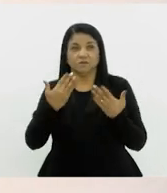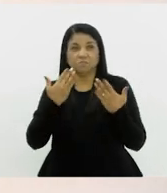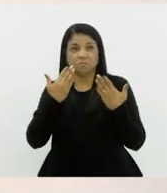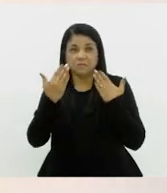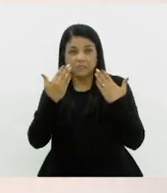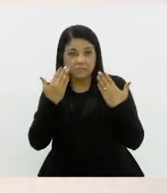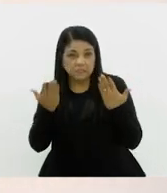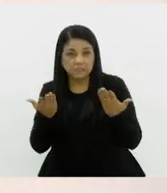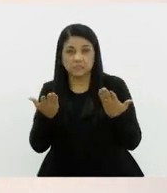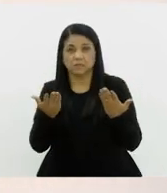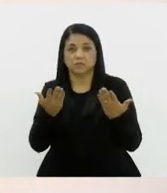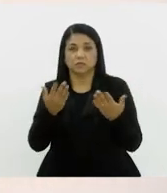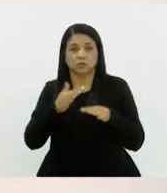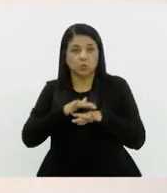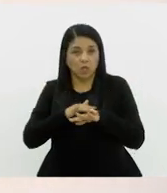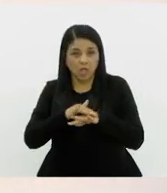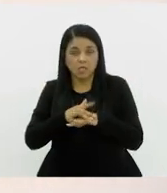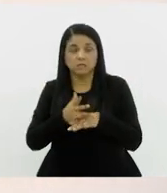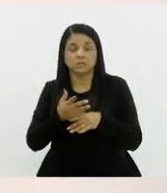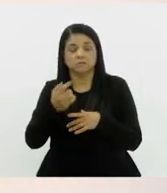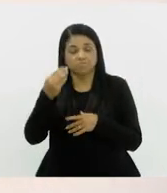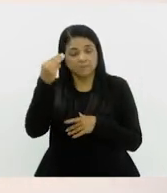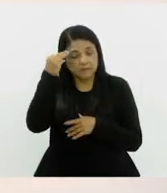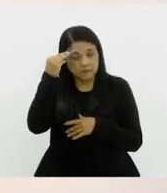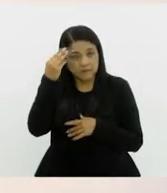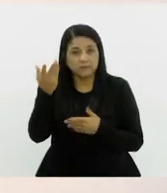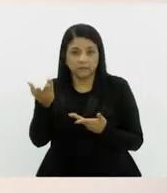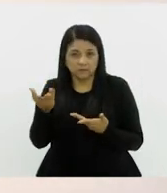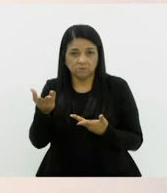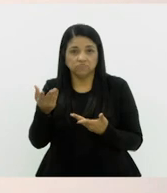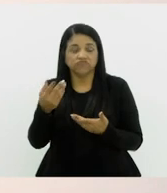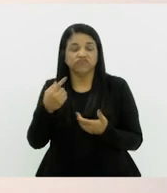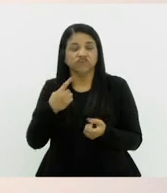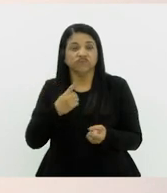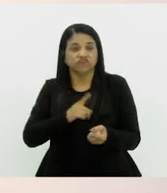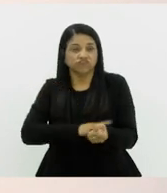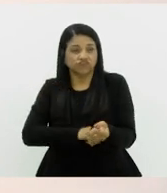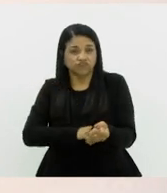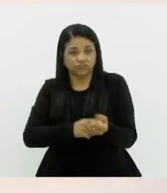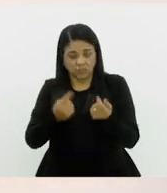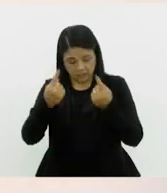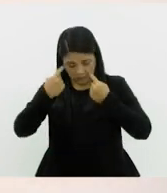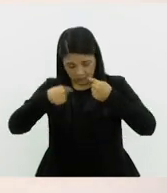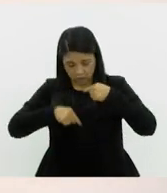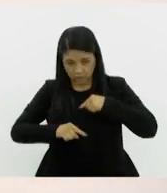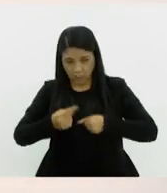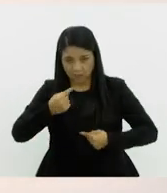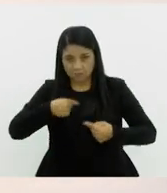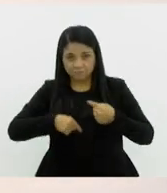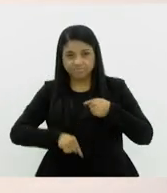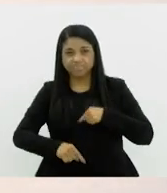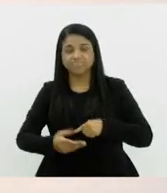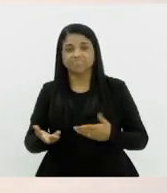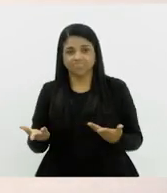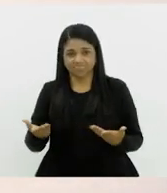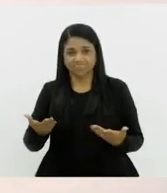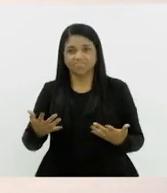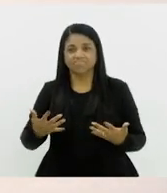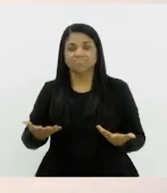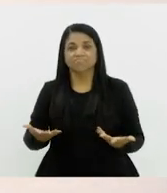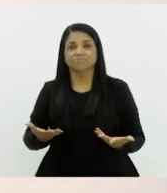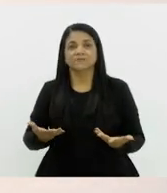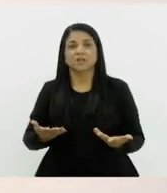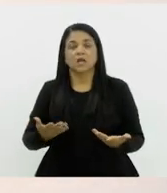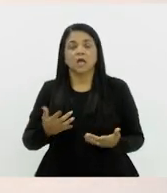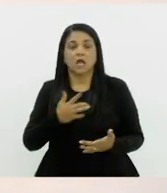e faz muito, muito, muito mal. É o sistema nervoso, endócrino e vascular. Então, a saúde está